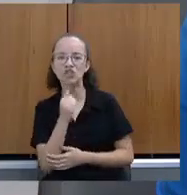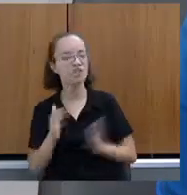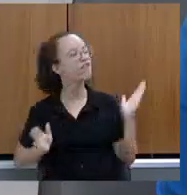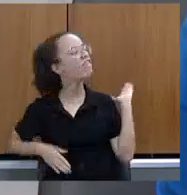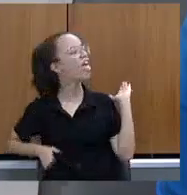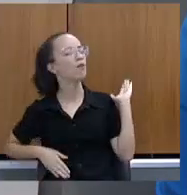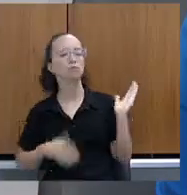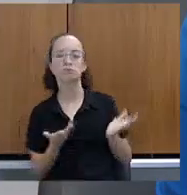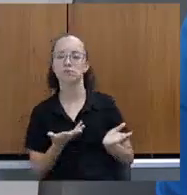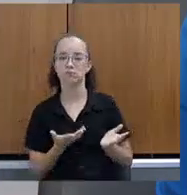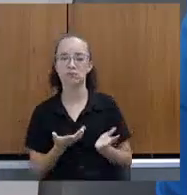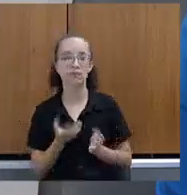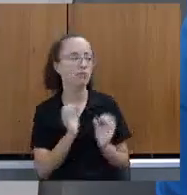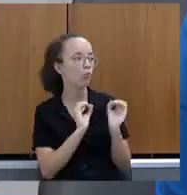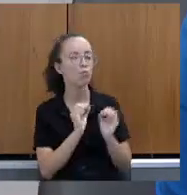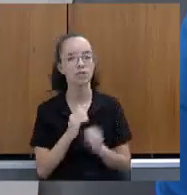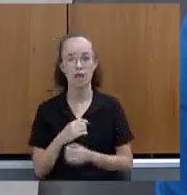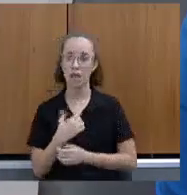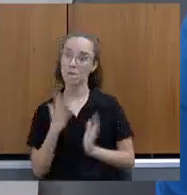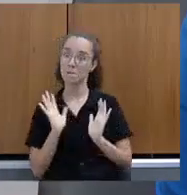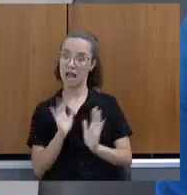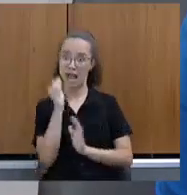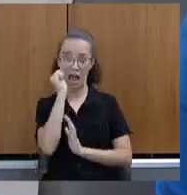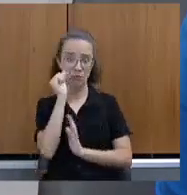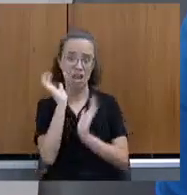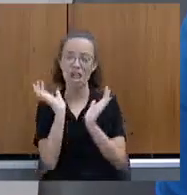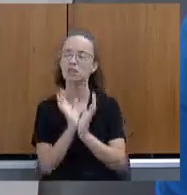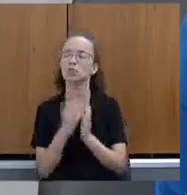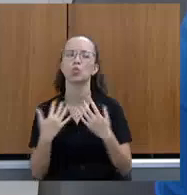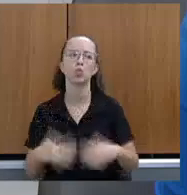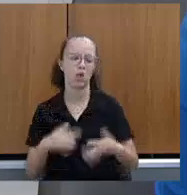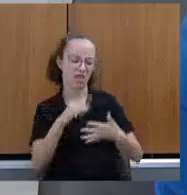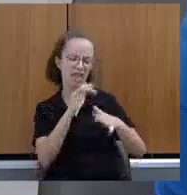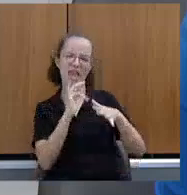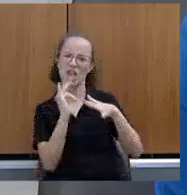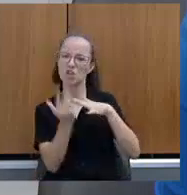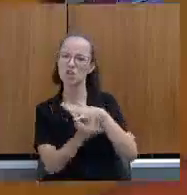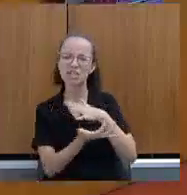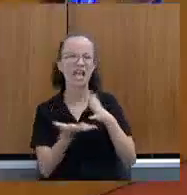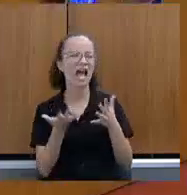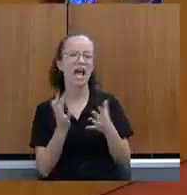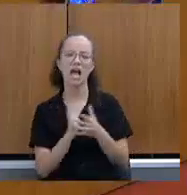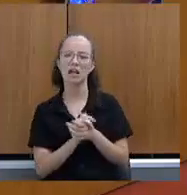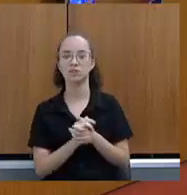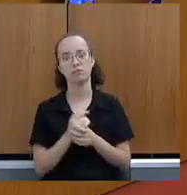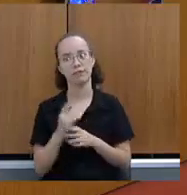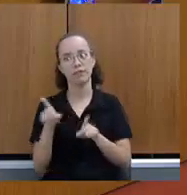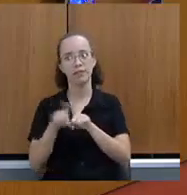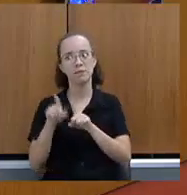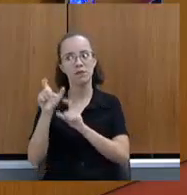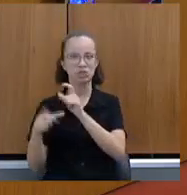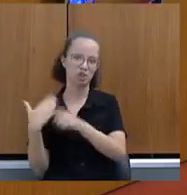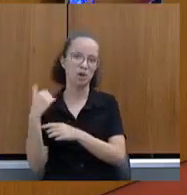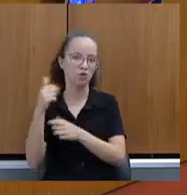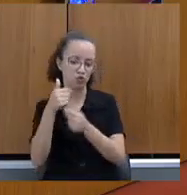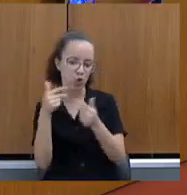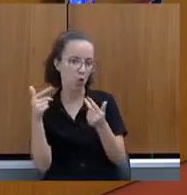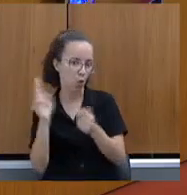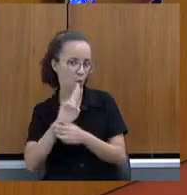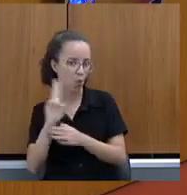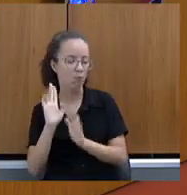debates as mulheres são nas nossas redes sociais entre outras coisas teve outras coisas que eu fui chamada também mas